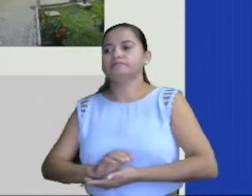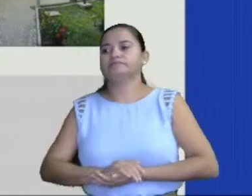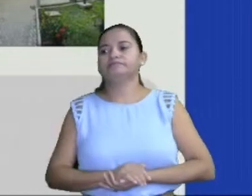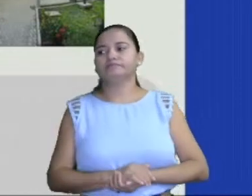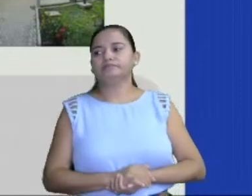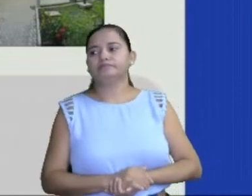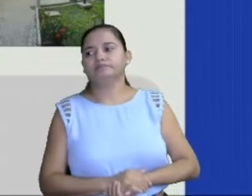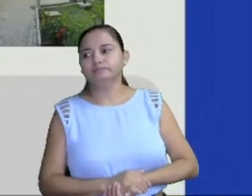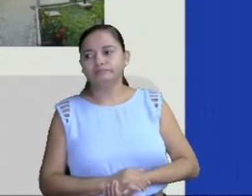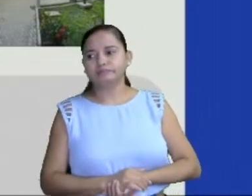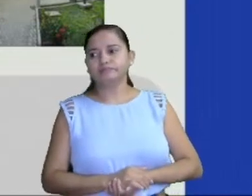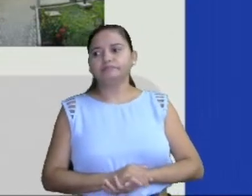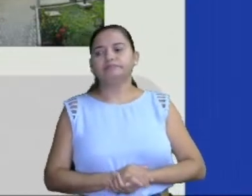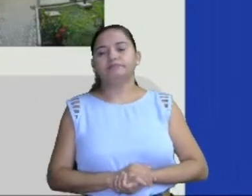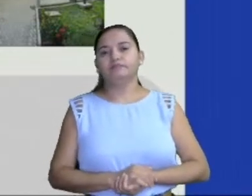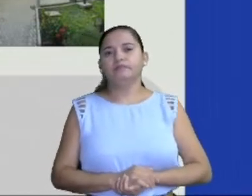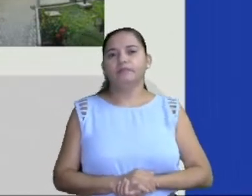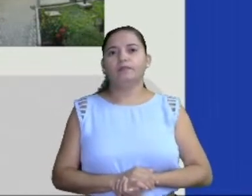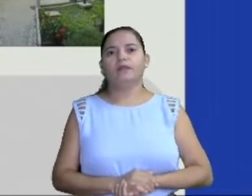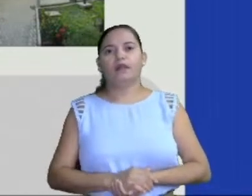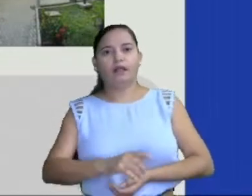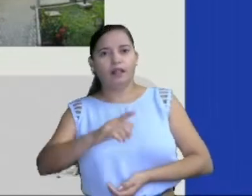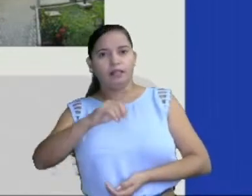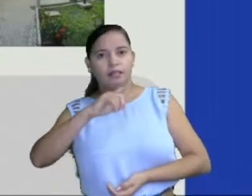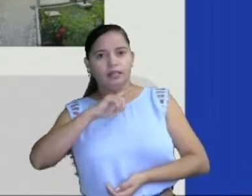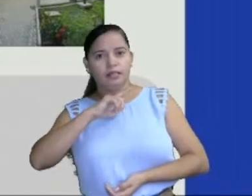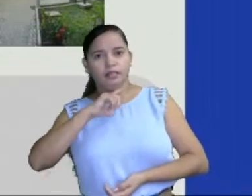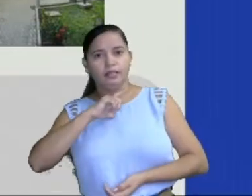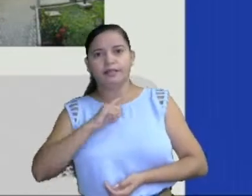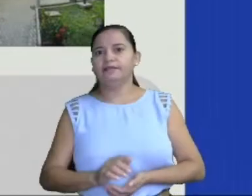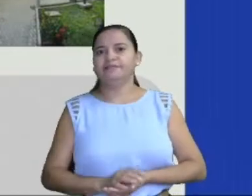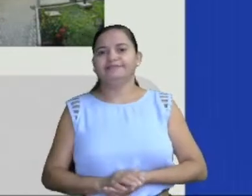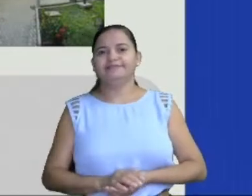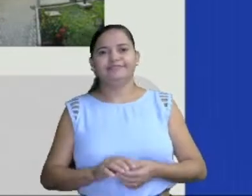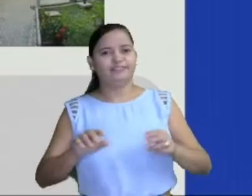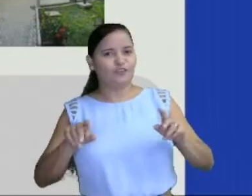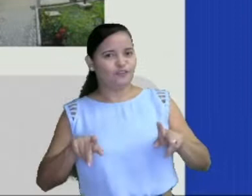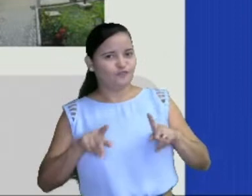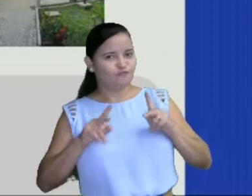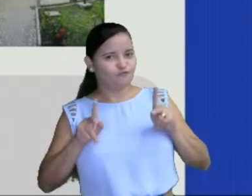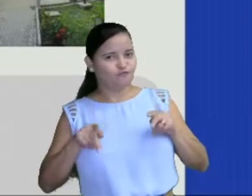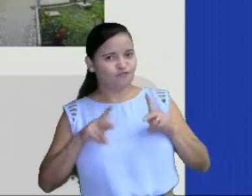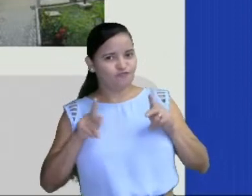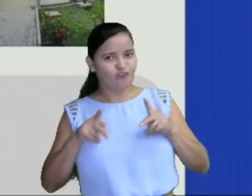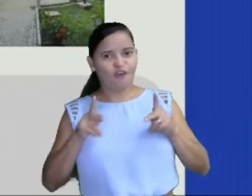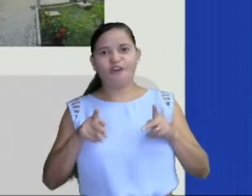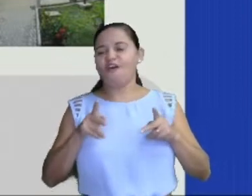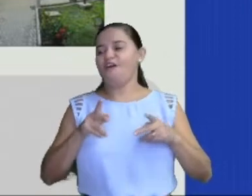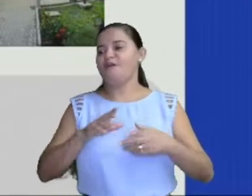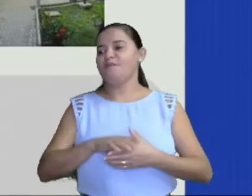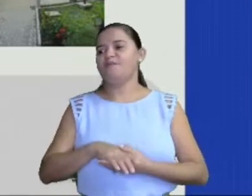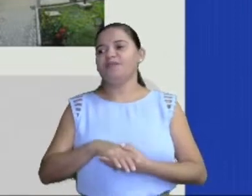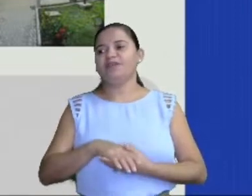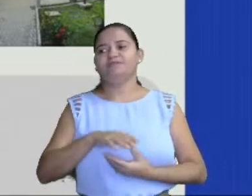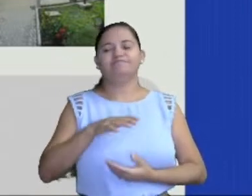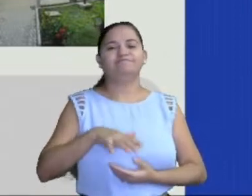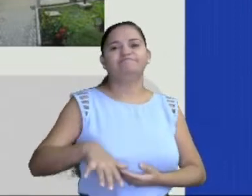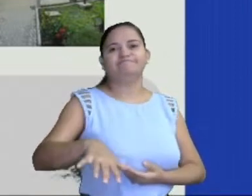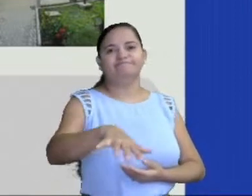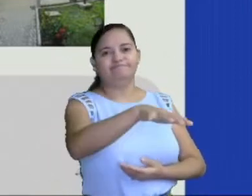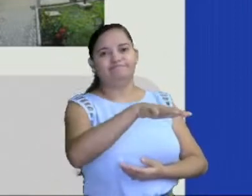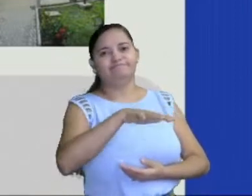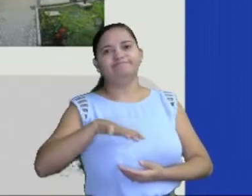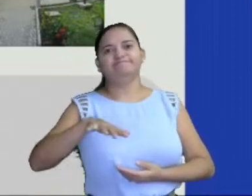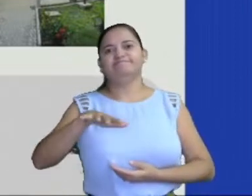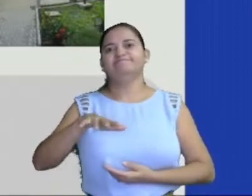ó. Acho que dá para você enxergar. Eu tenho aí o shopping da Vitória e Santo Antão como um tipo de um espaço privado. Por